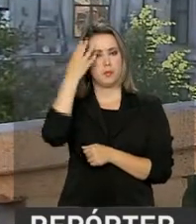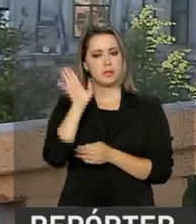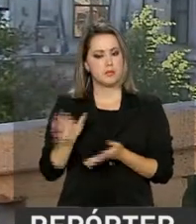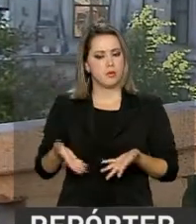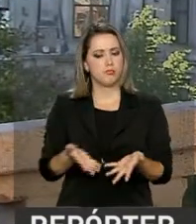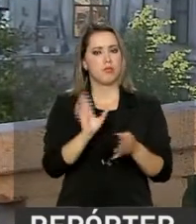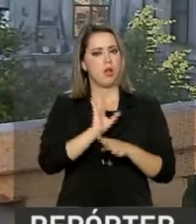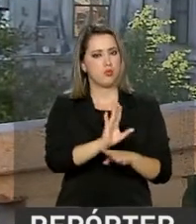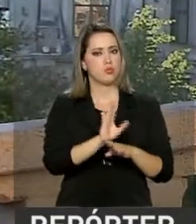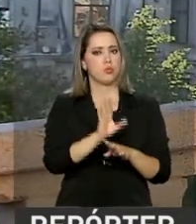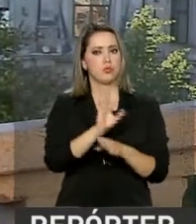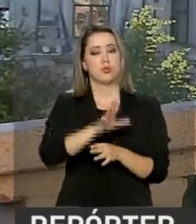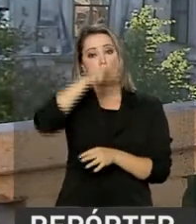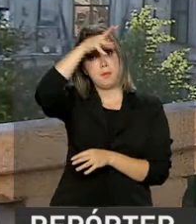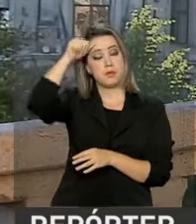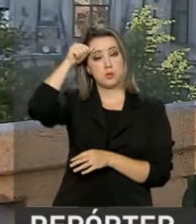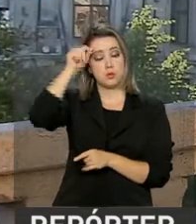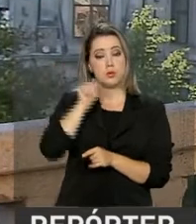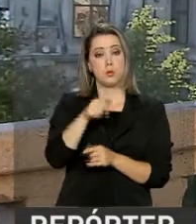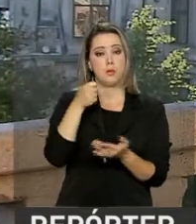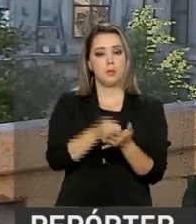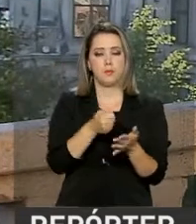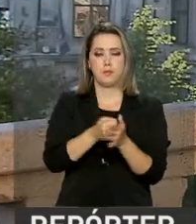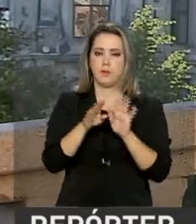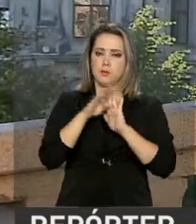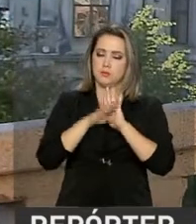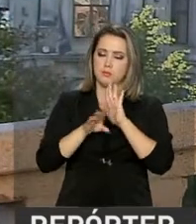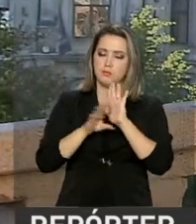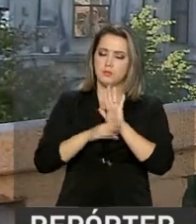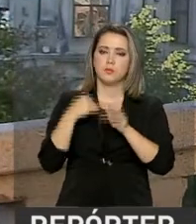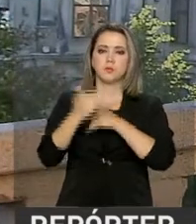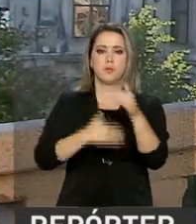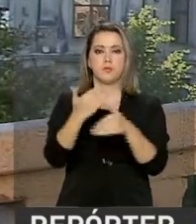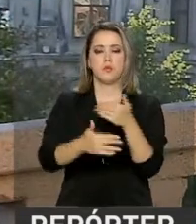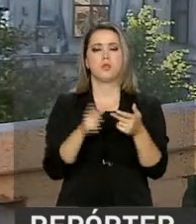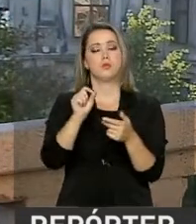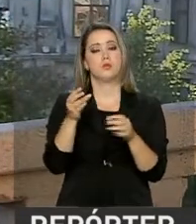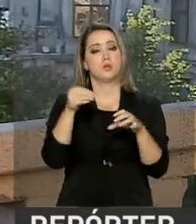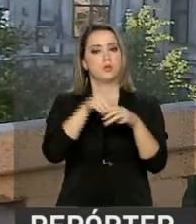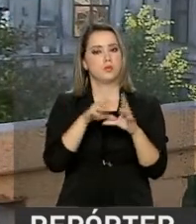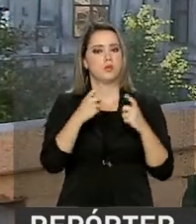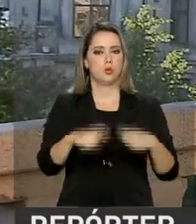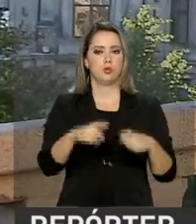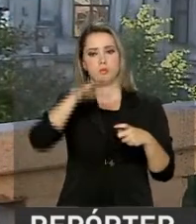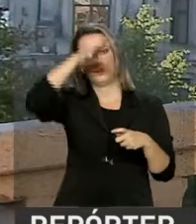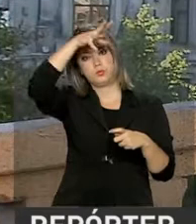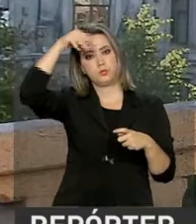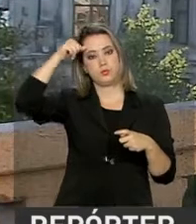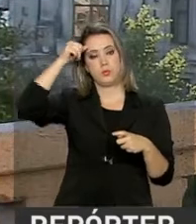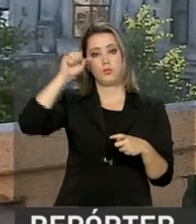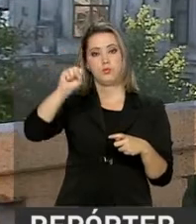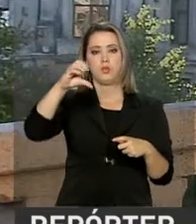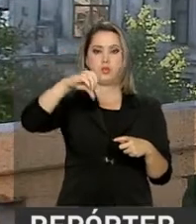criado em 2008 para financiar projetos de desenvolvimento sustentável na região são 89